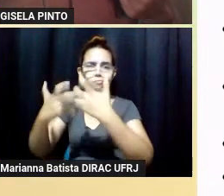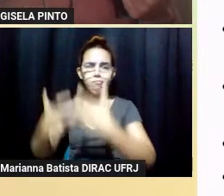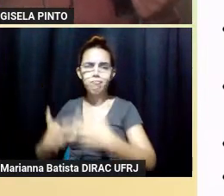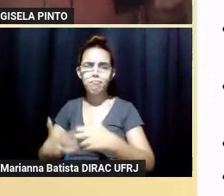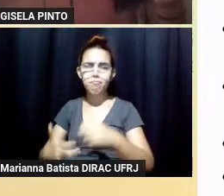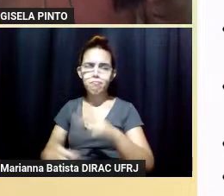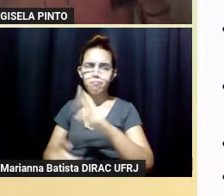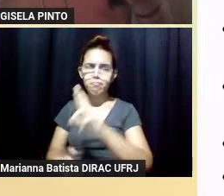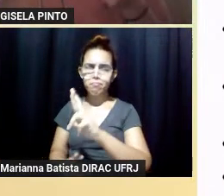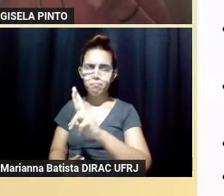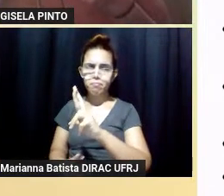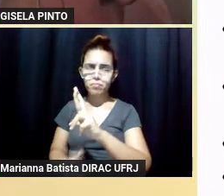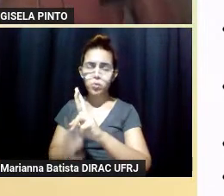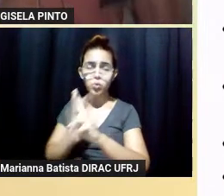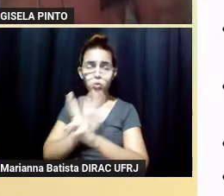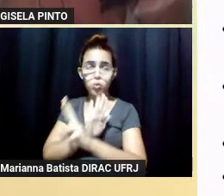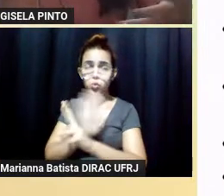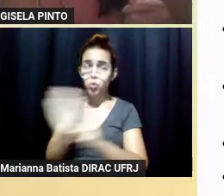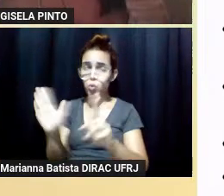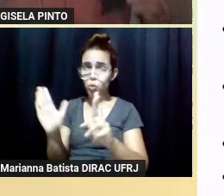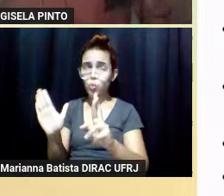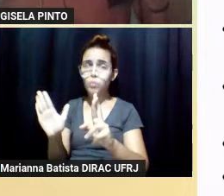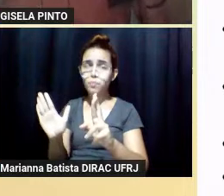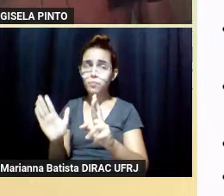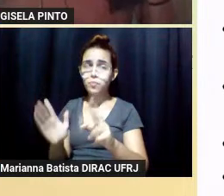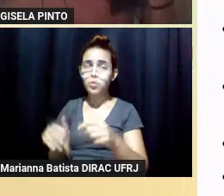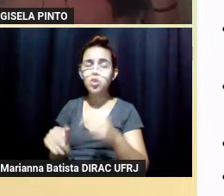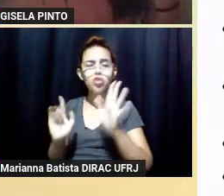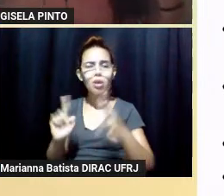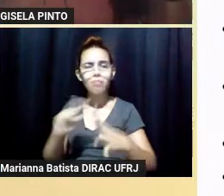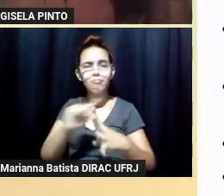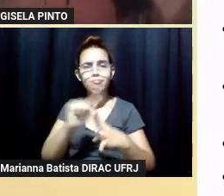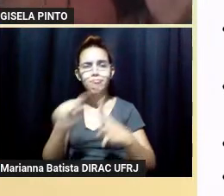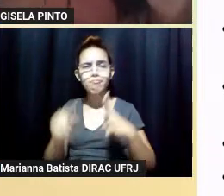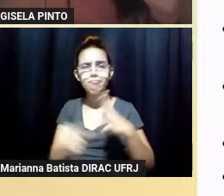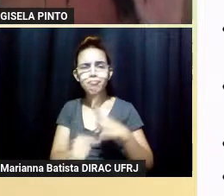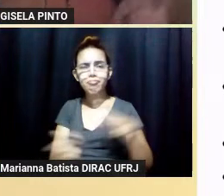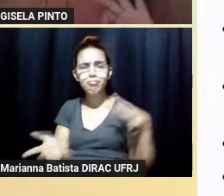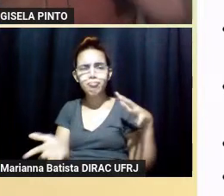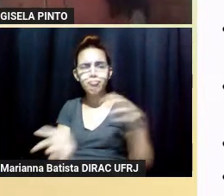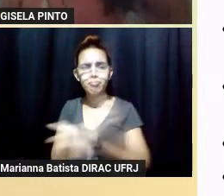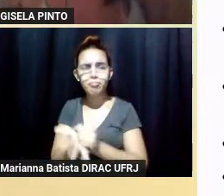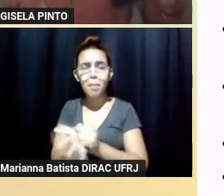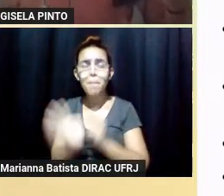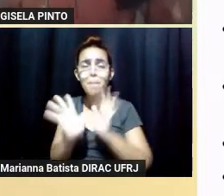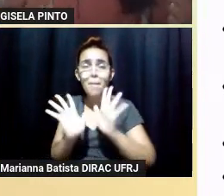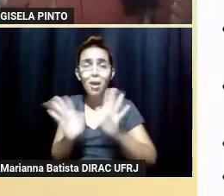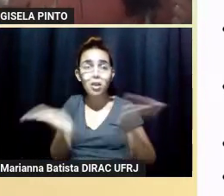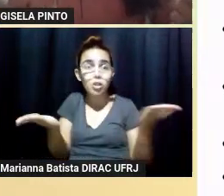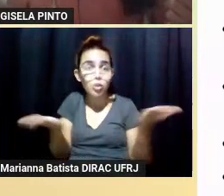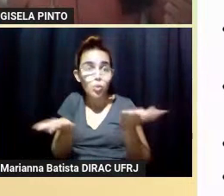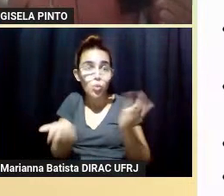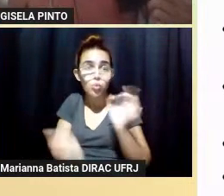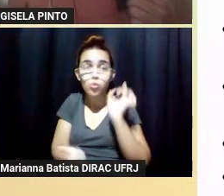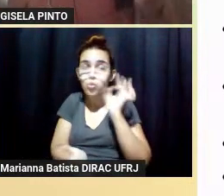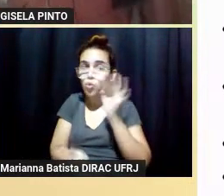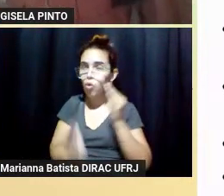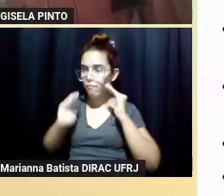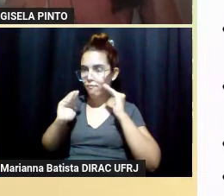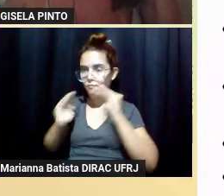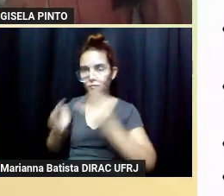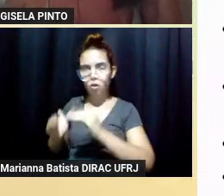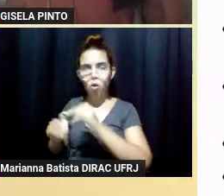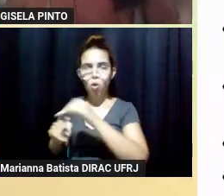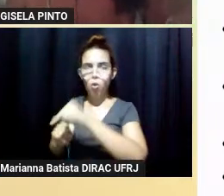era tutora do CEDERJ e tal, mas hoje eu tenho só a Rural. Mas dentro da Rural, né, a gente não,